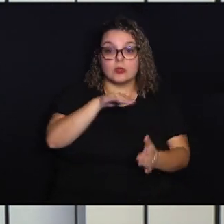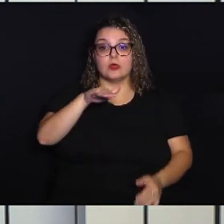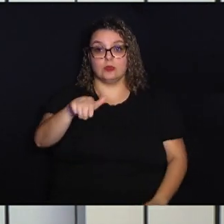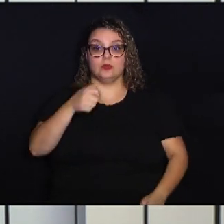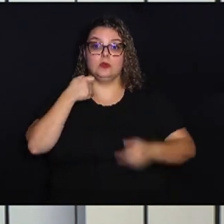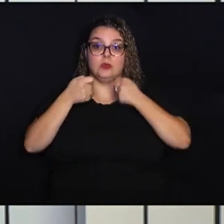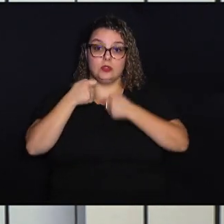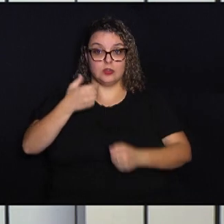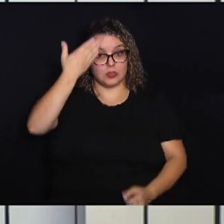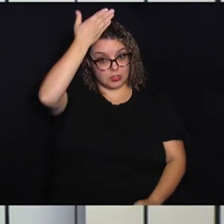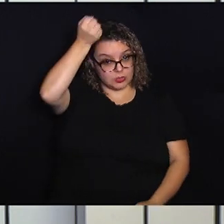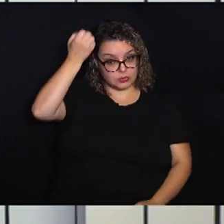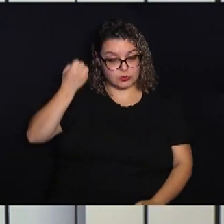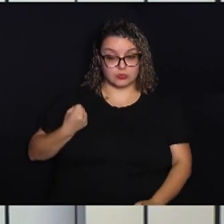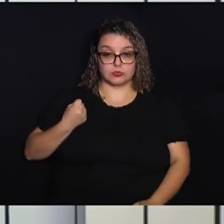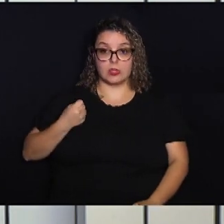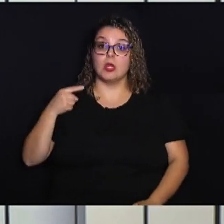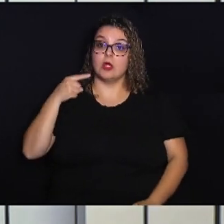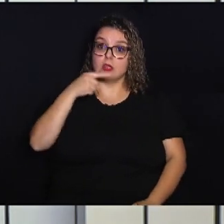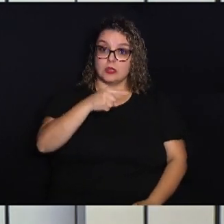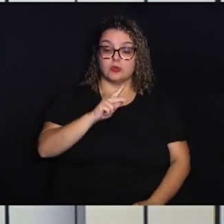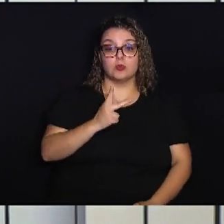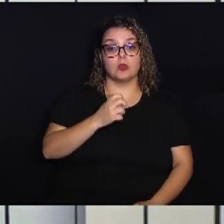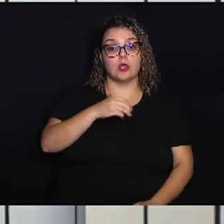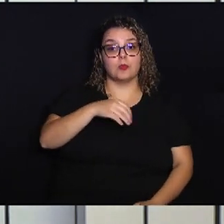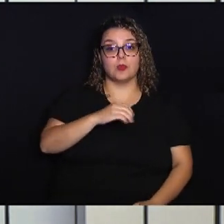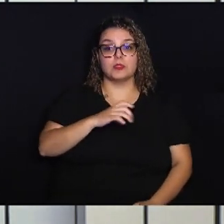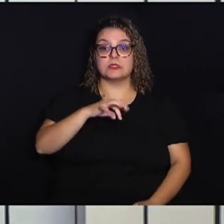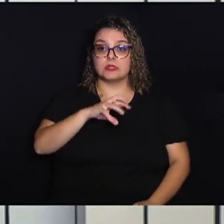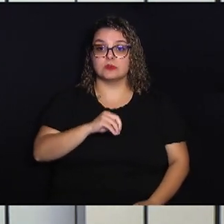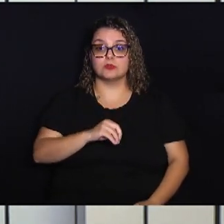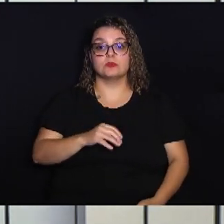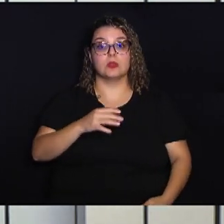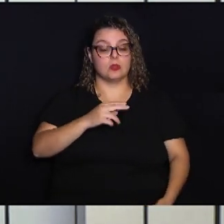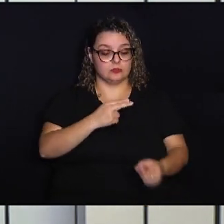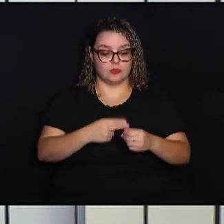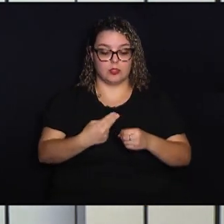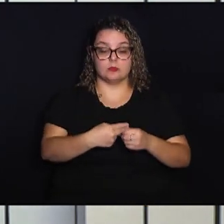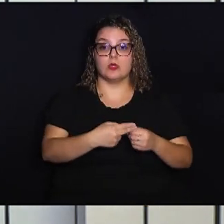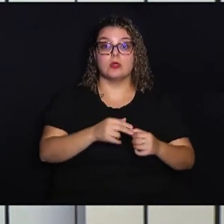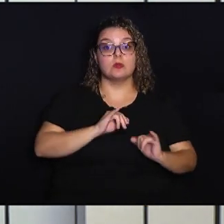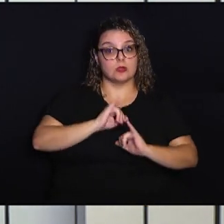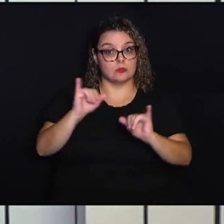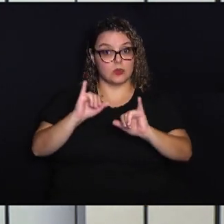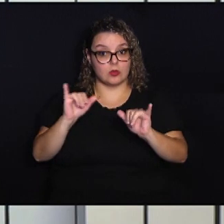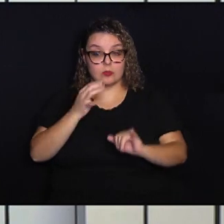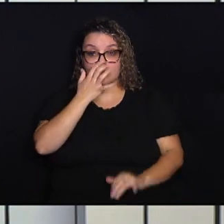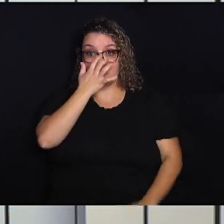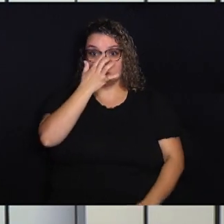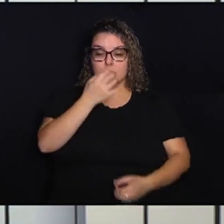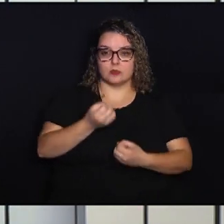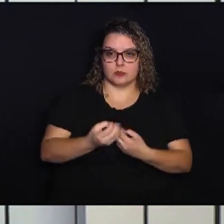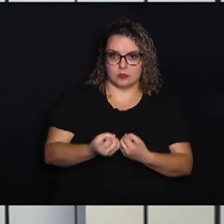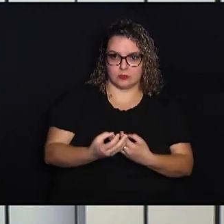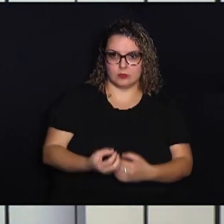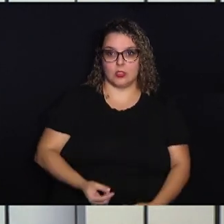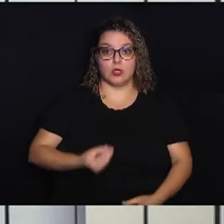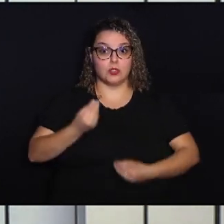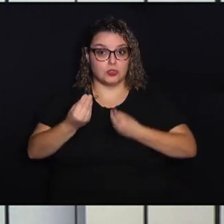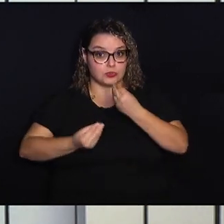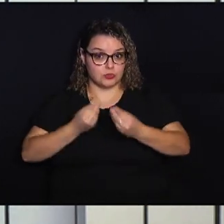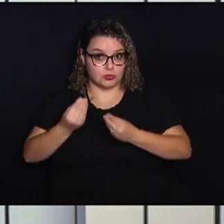repórter Rúbia de Oliveira, que está no Hemocentro da Unicamp e vai nos contar com as informações de como